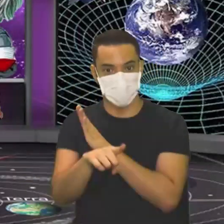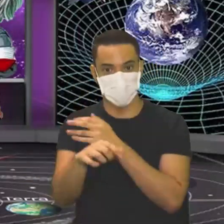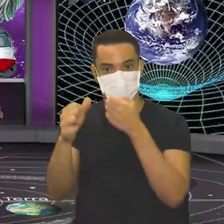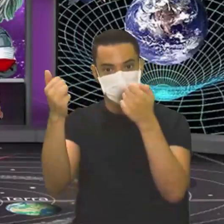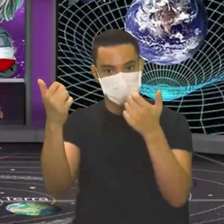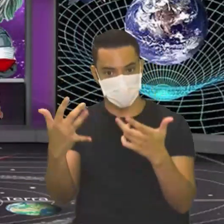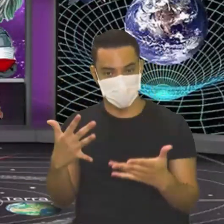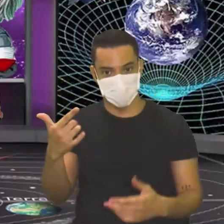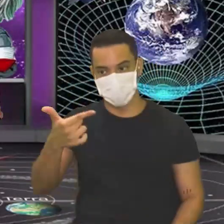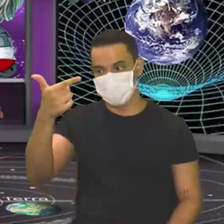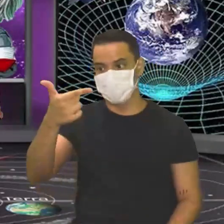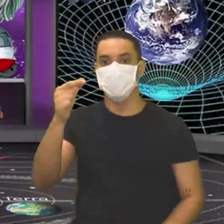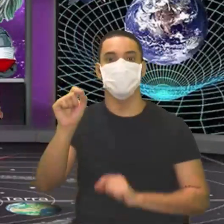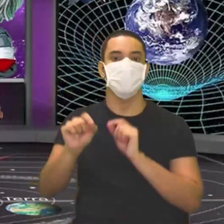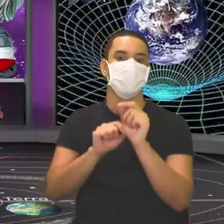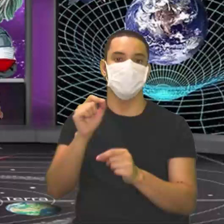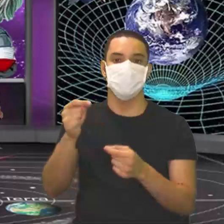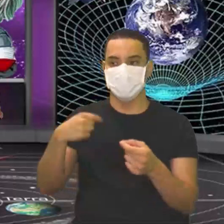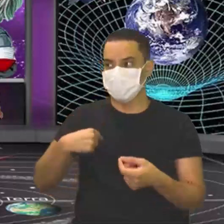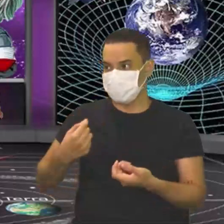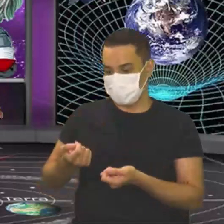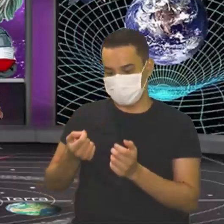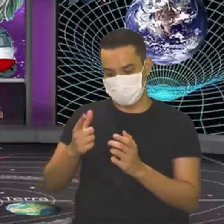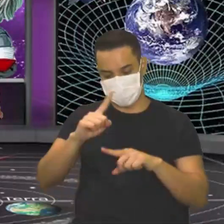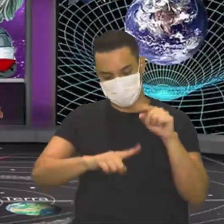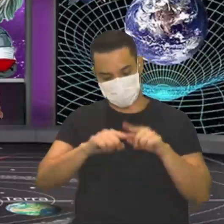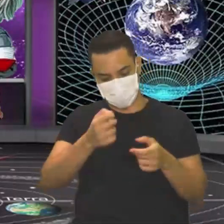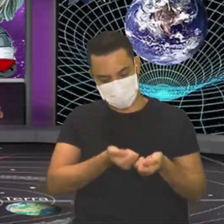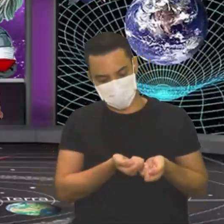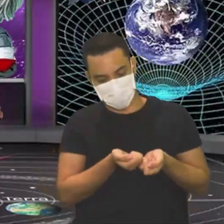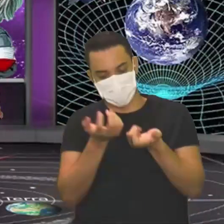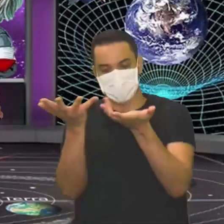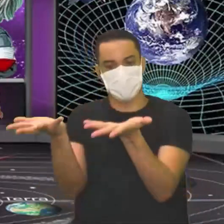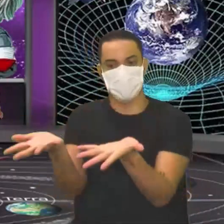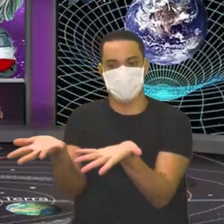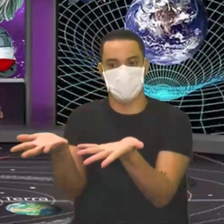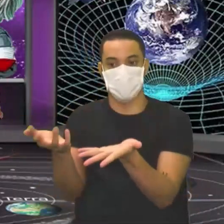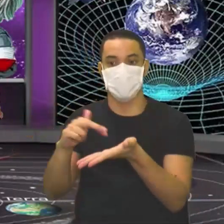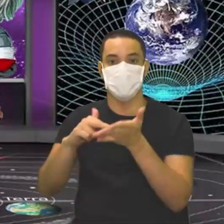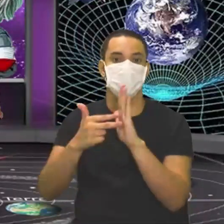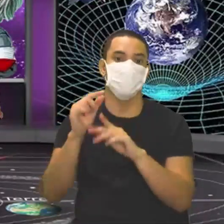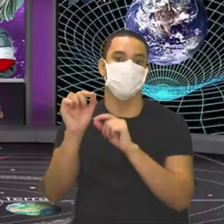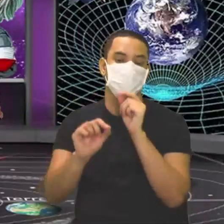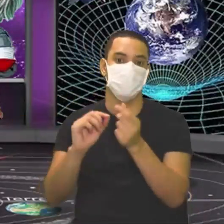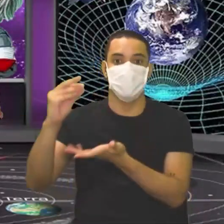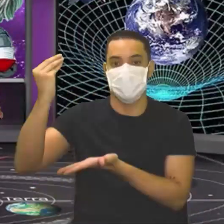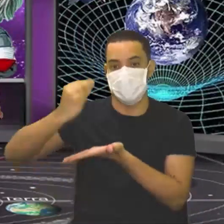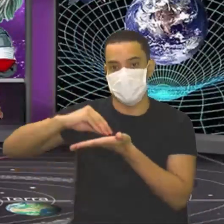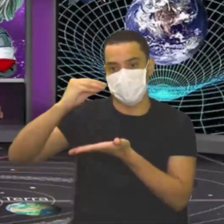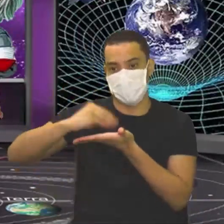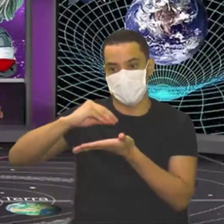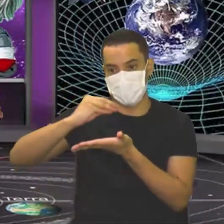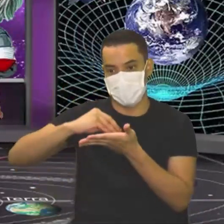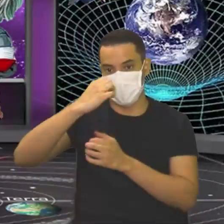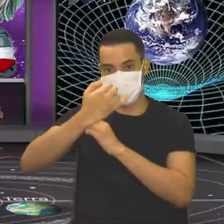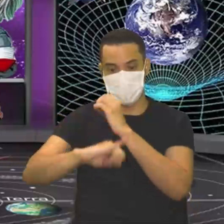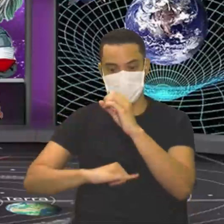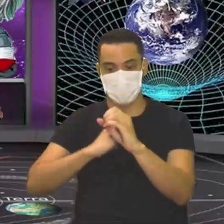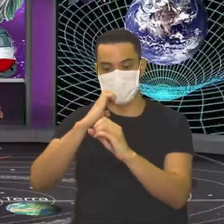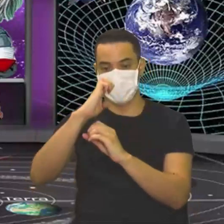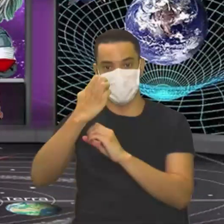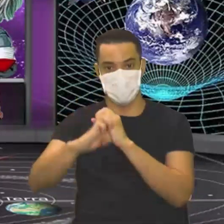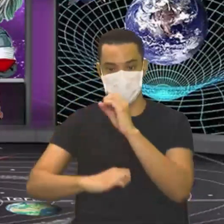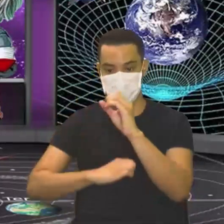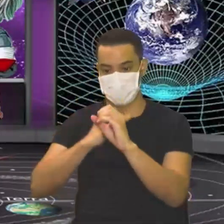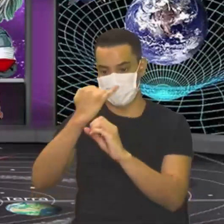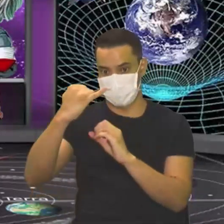a segunda opção foi que ele cedeu elétrons. Se ele cedeu, ele está com falta de elétrons. Logo, ele tem excesso